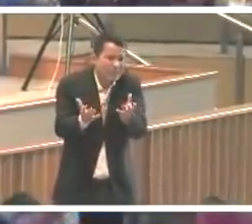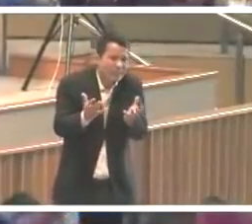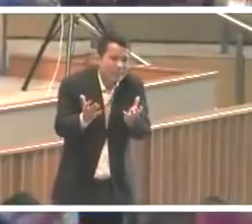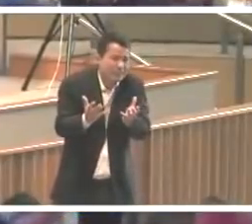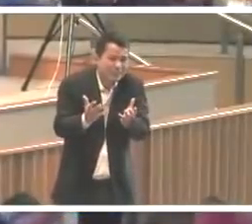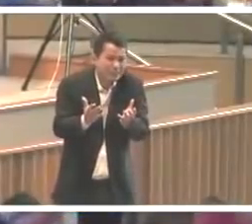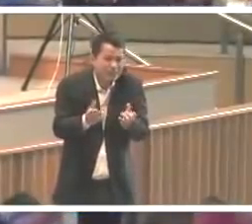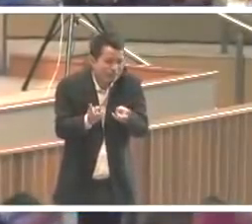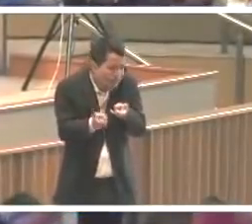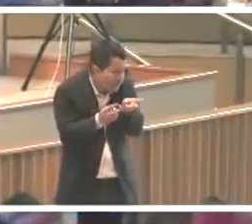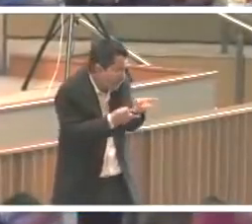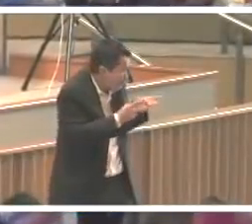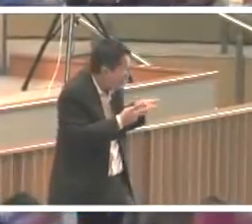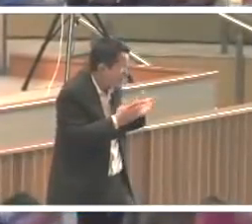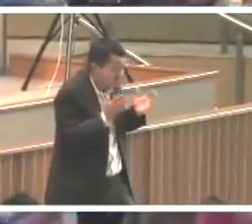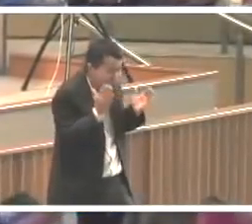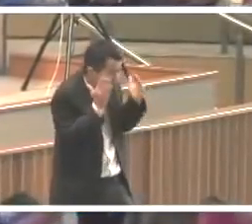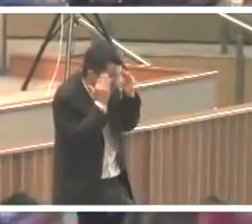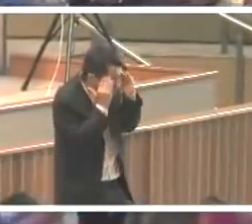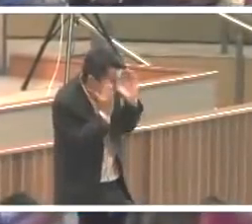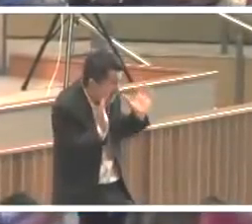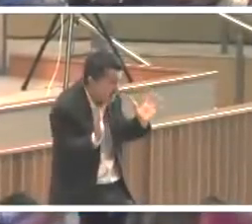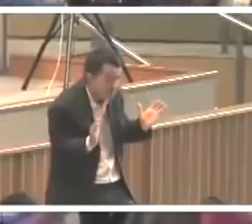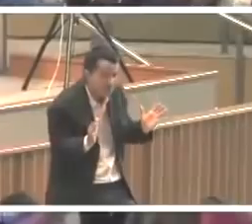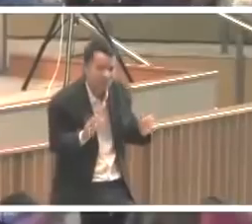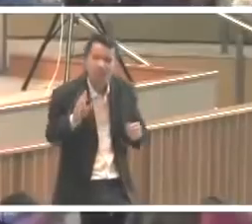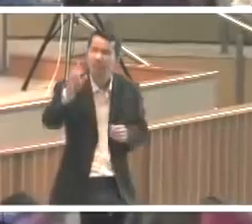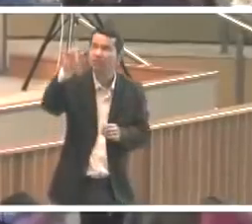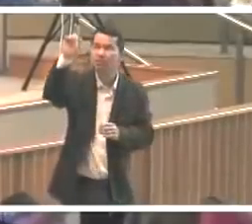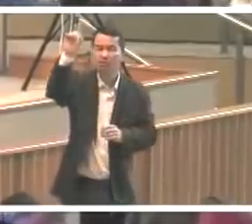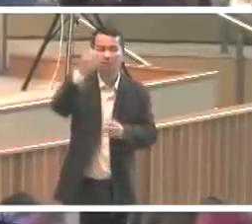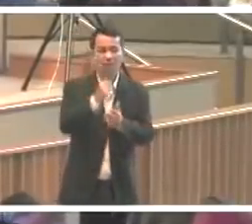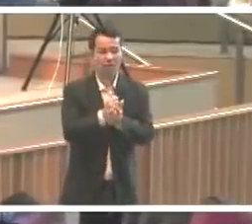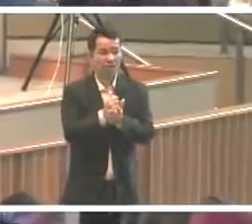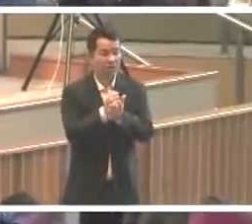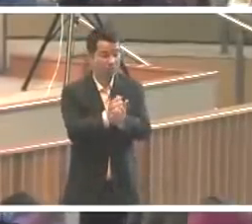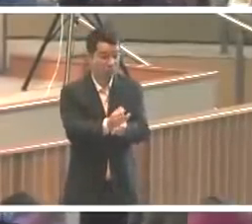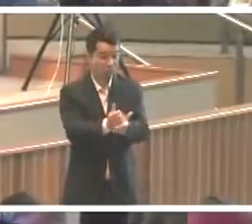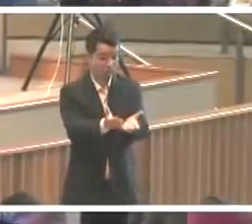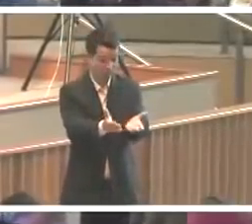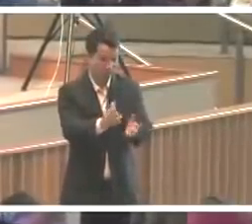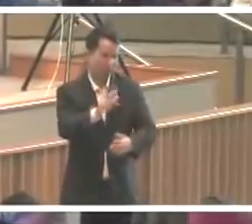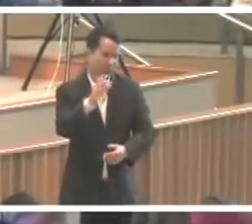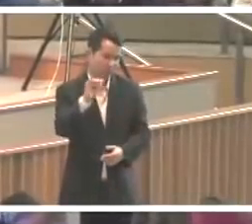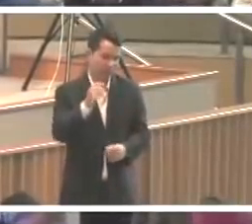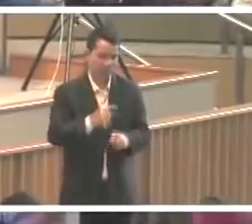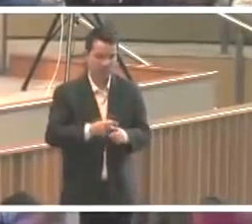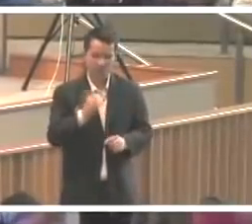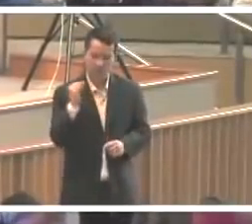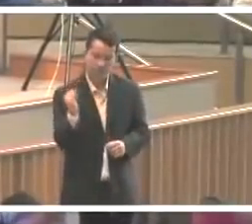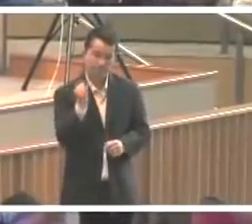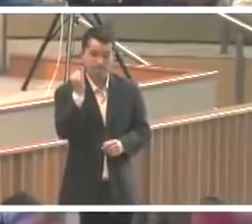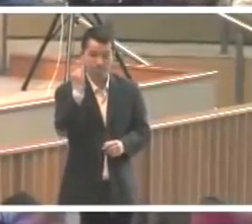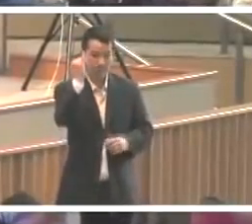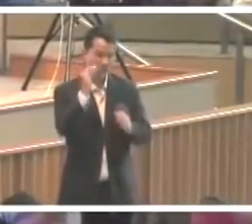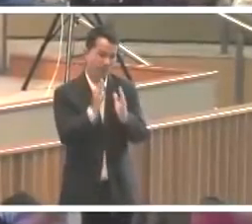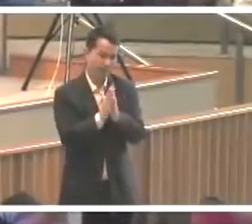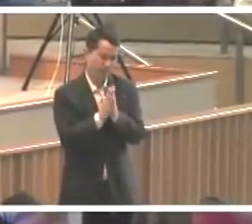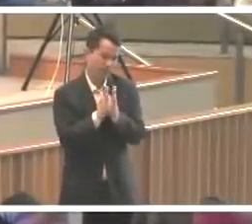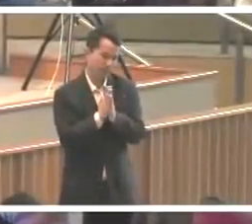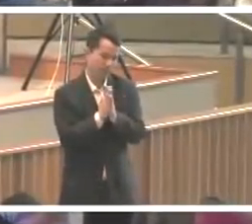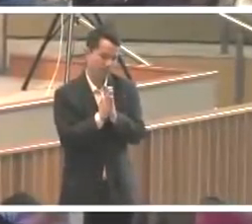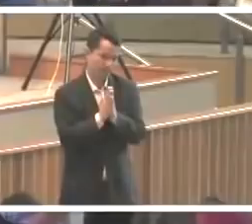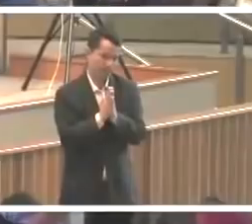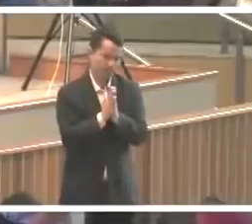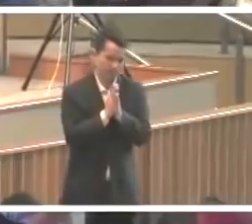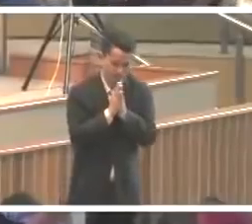me ajuda. Essa é a oração que Deus queria ouvir, é a mais importante de todas. Agora eu quero orar por você.